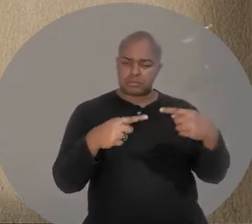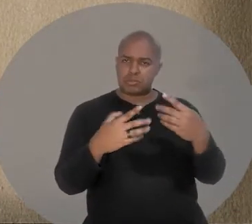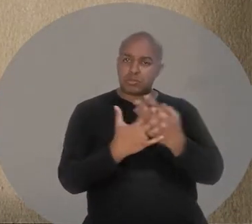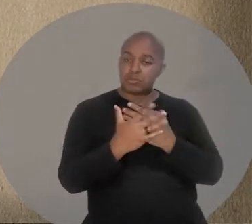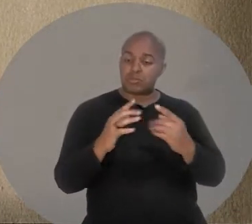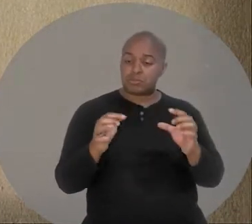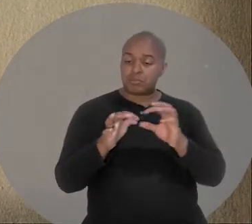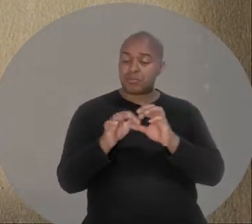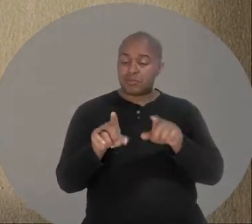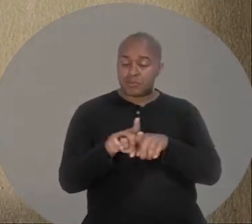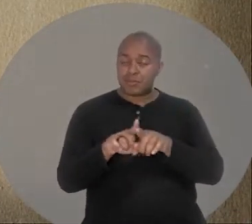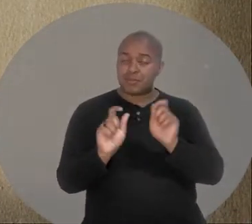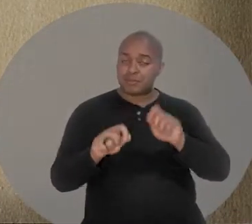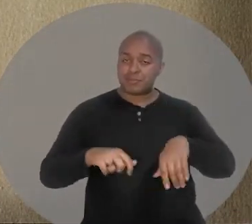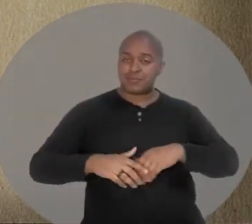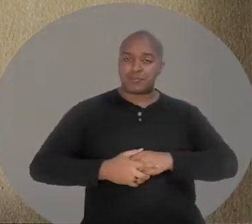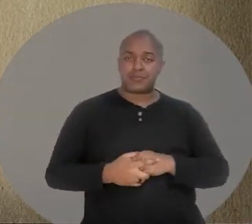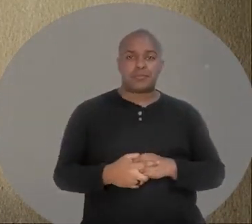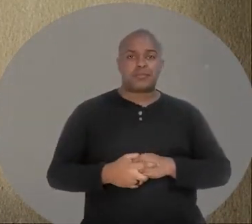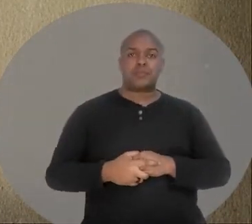completam-se também.